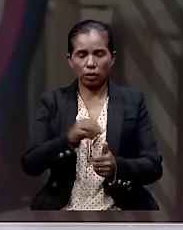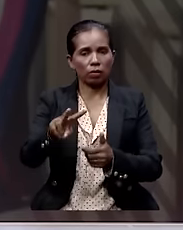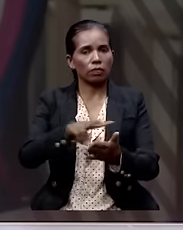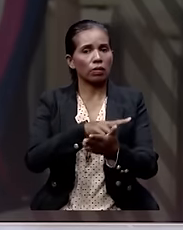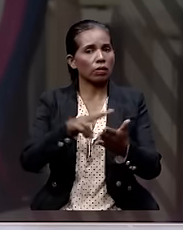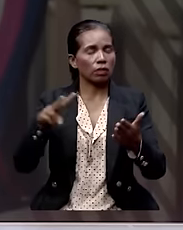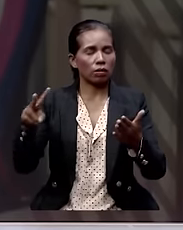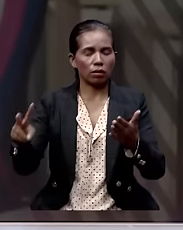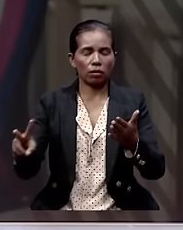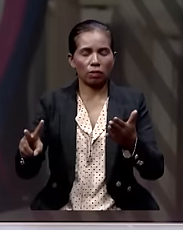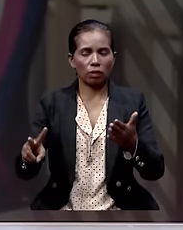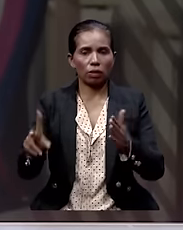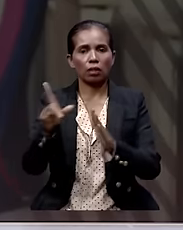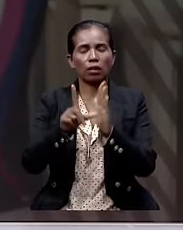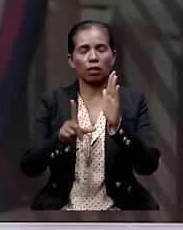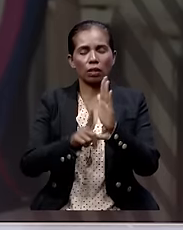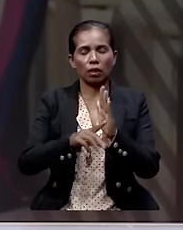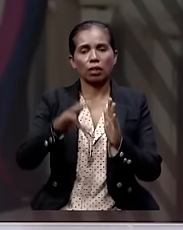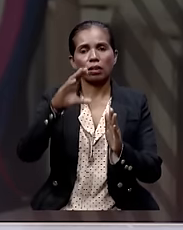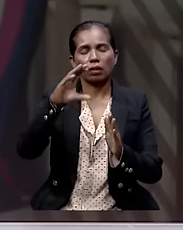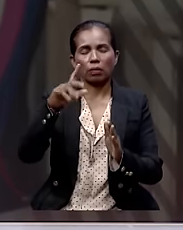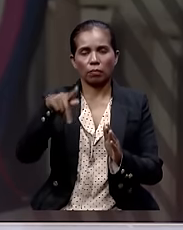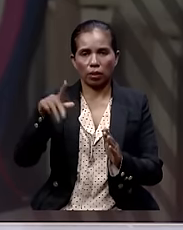lei comissão função pública.